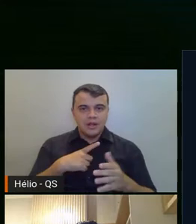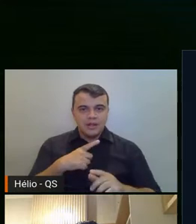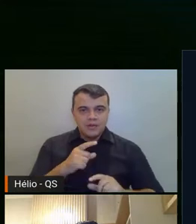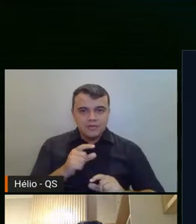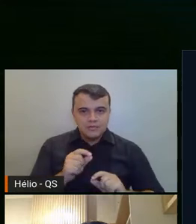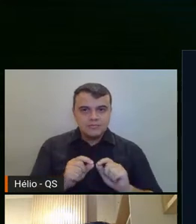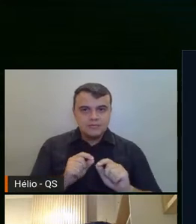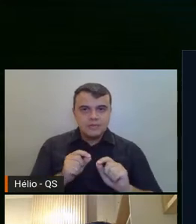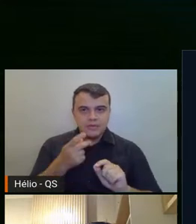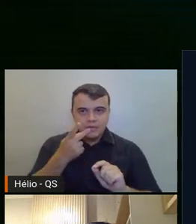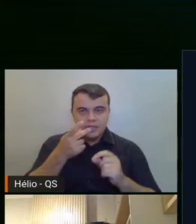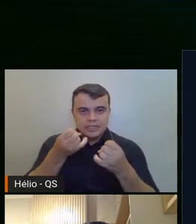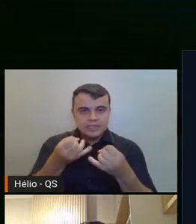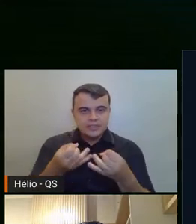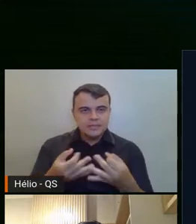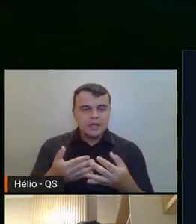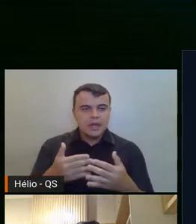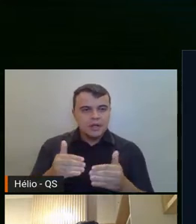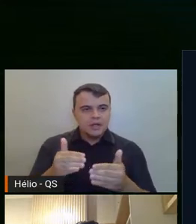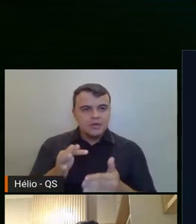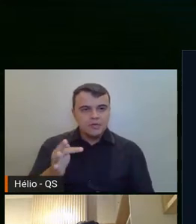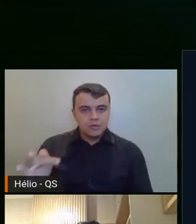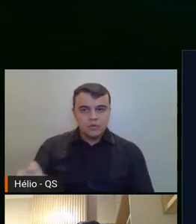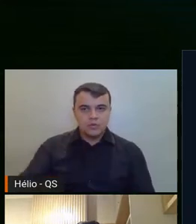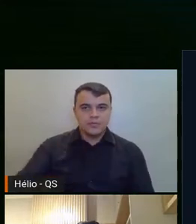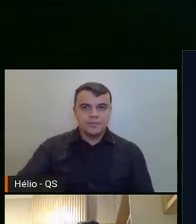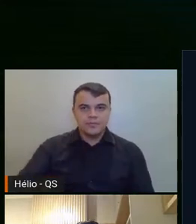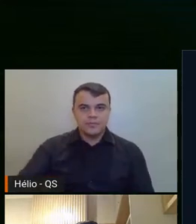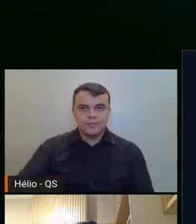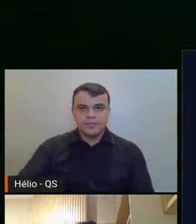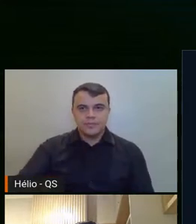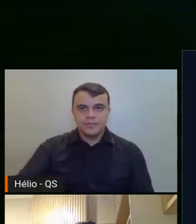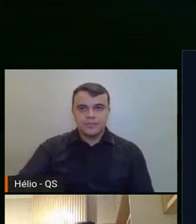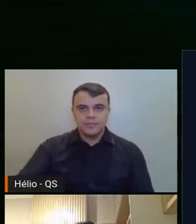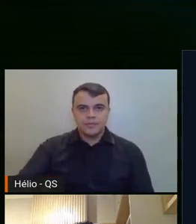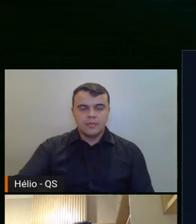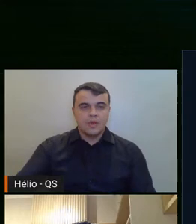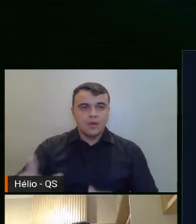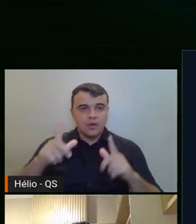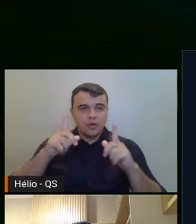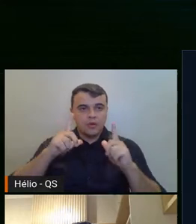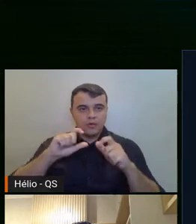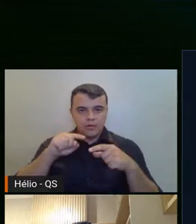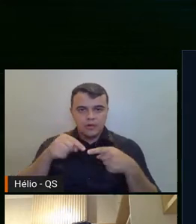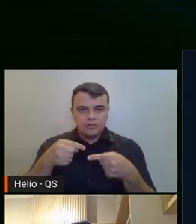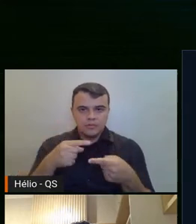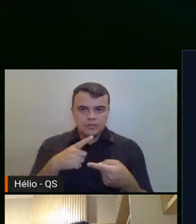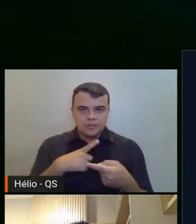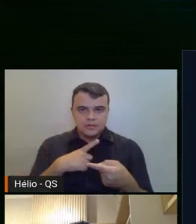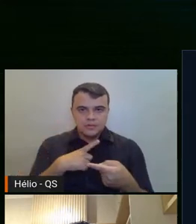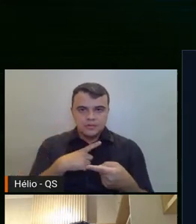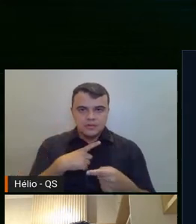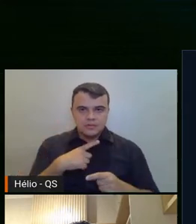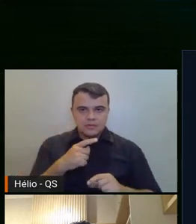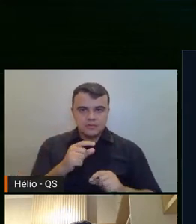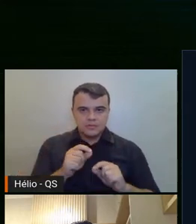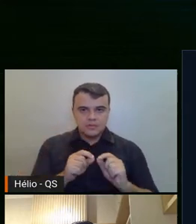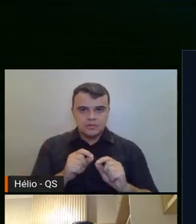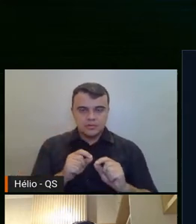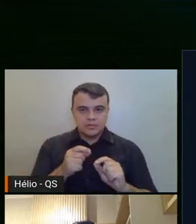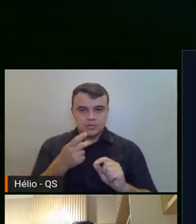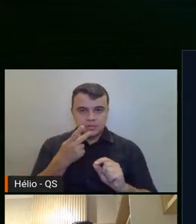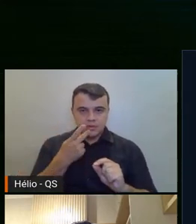falar aqui um pouco dos próximos passos Então a gente vai tirar uma foto daqui a pouquinho aí da aula inaugural a gente